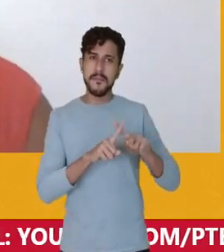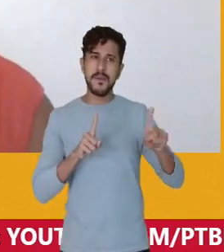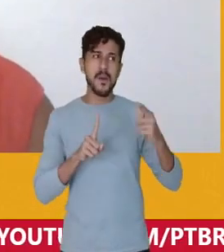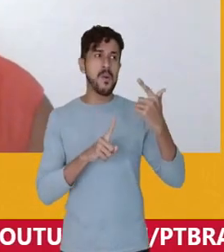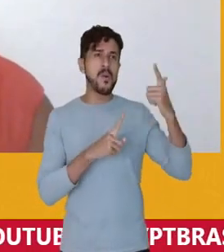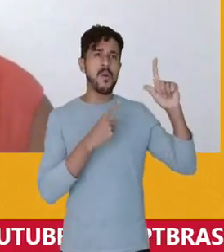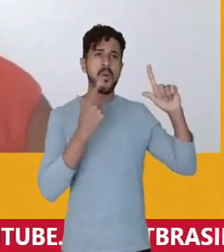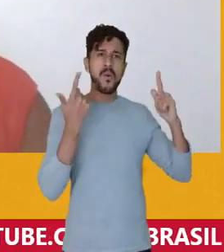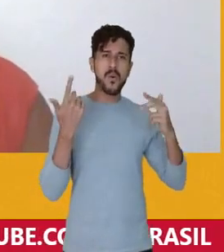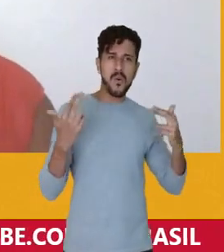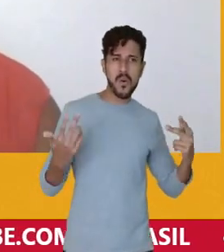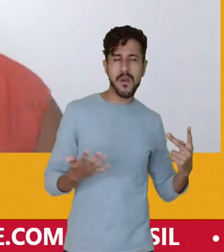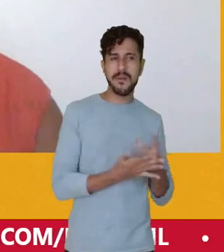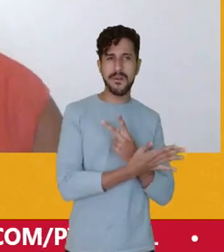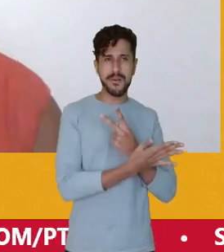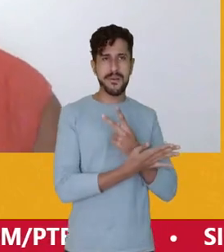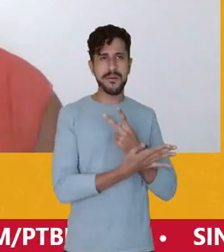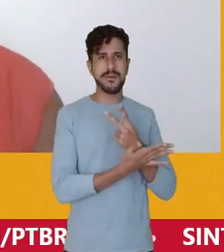demais casos